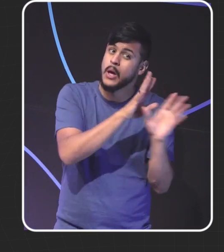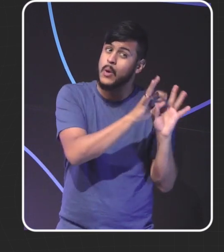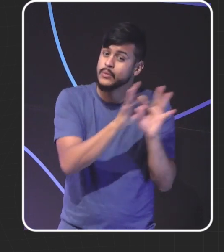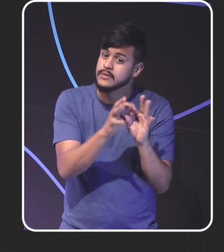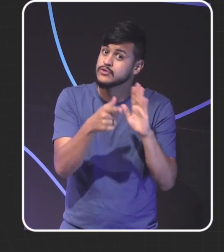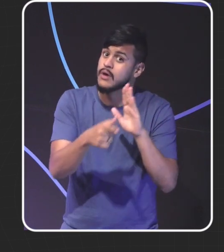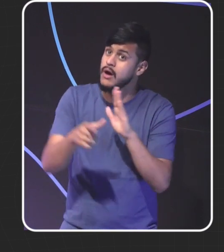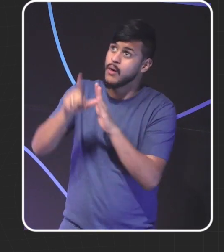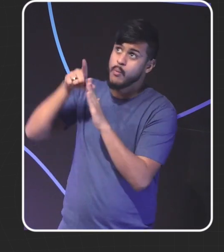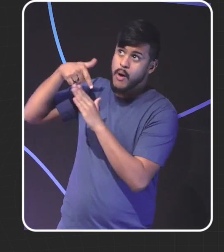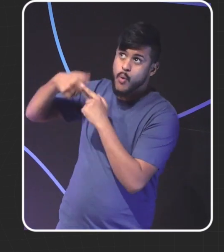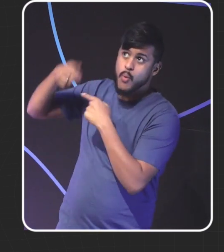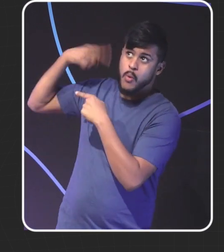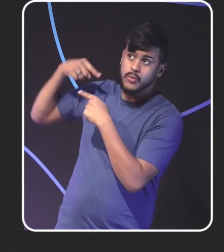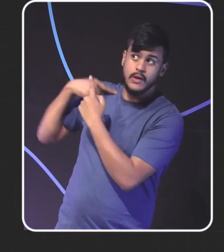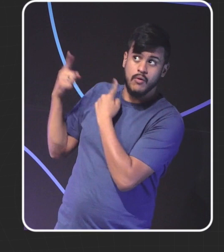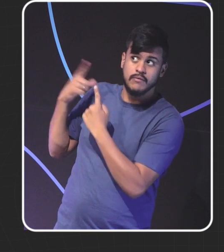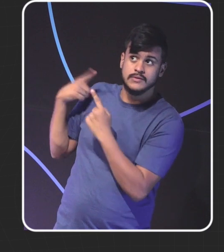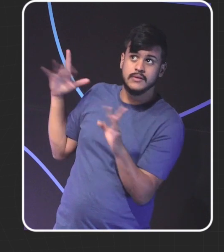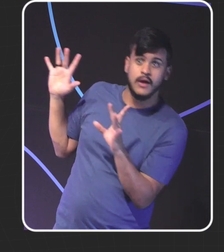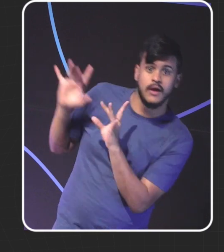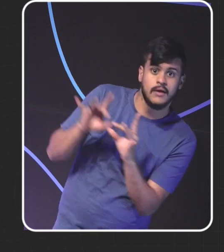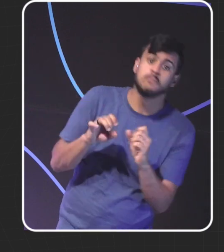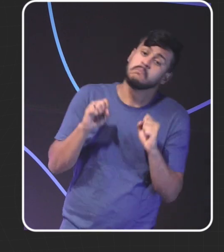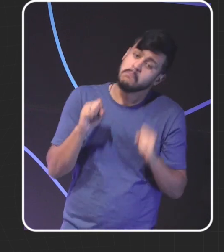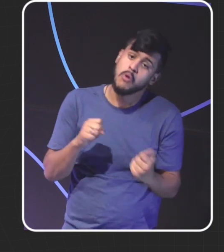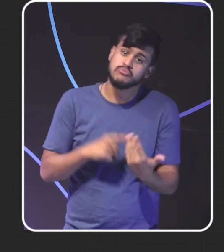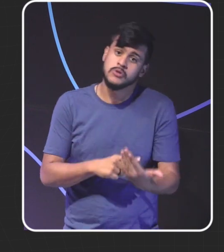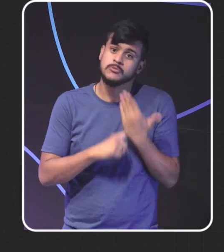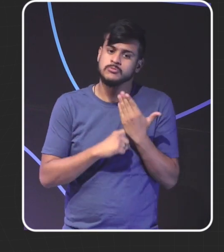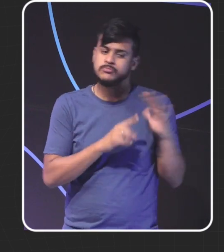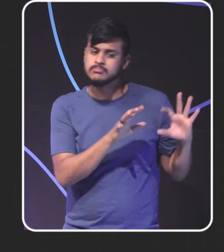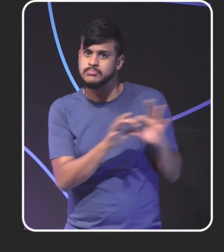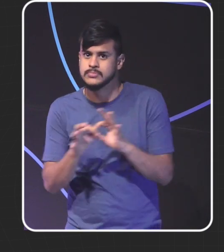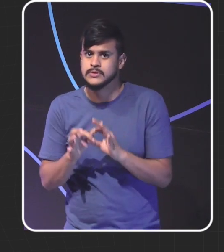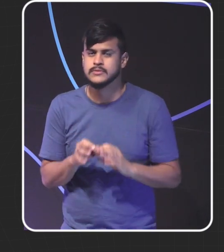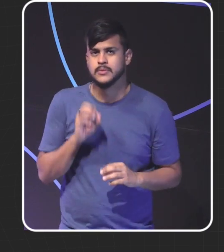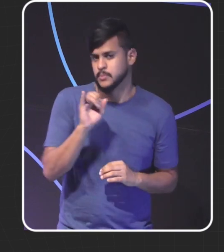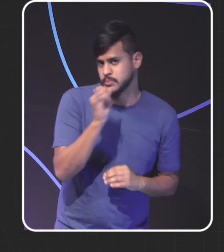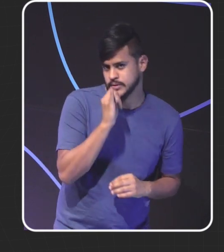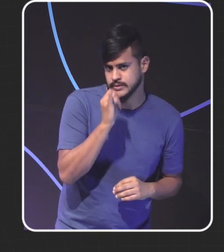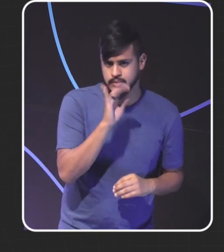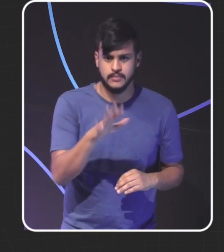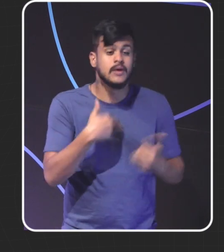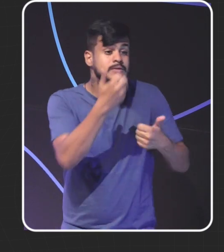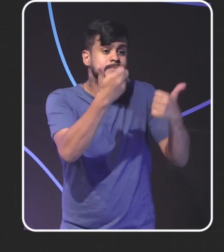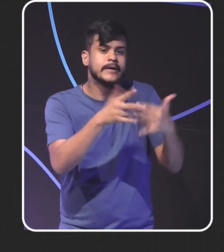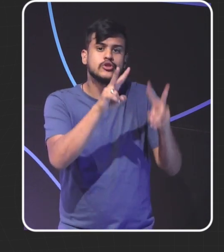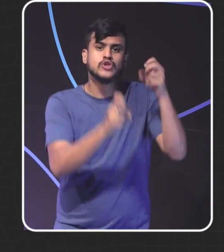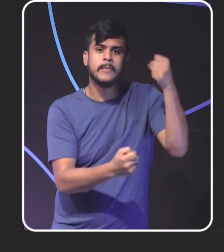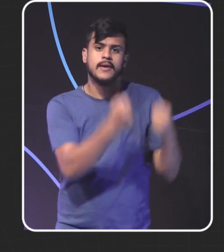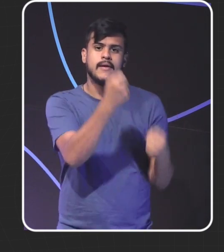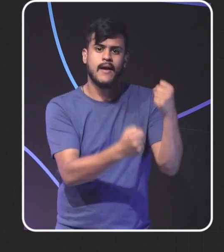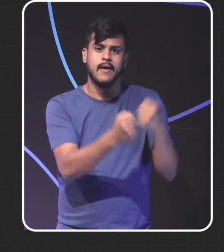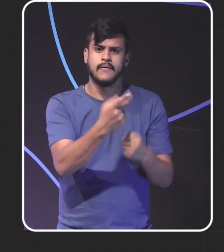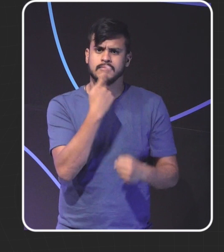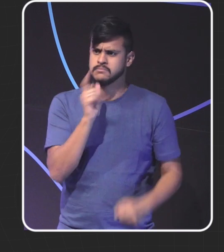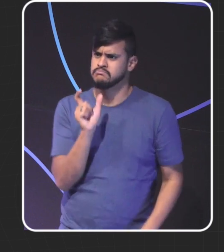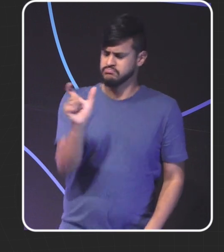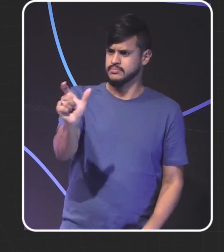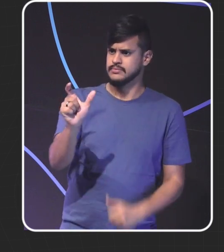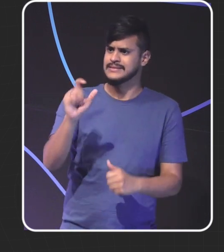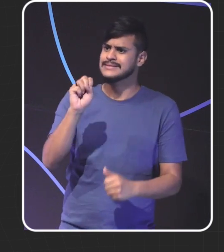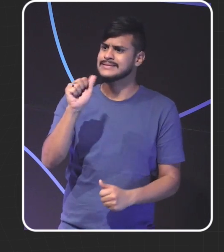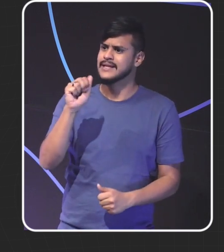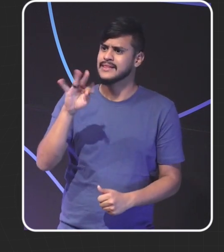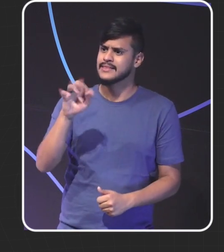diálogo anterior que estava rolando, então ele pode direcionar nesse sentido, sabe? Ah, pô, você estava falando de carro, e aí você meteu um Santana ali, então quer